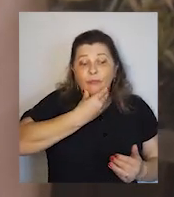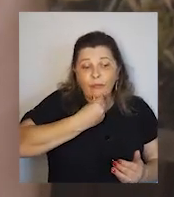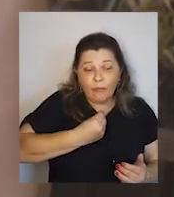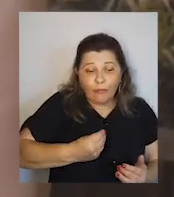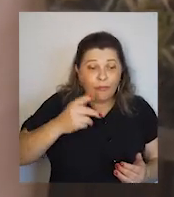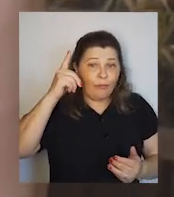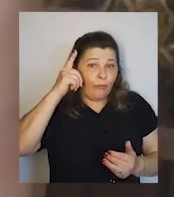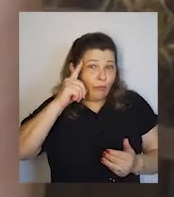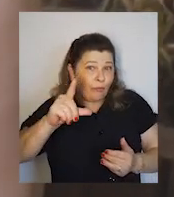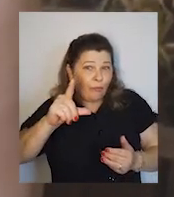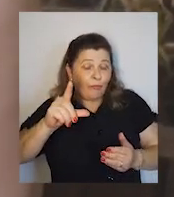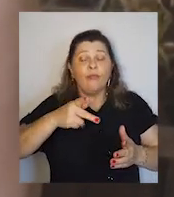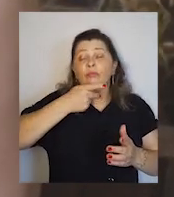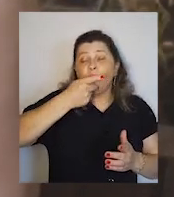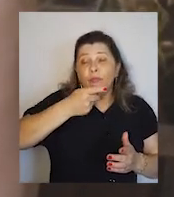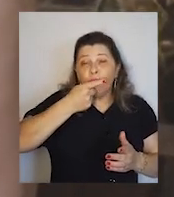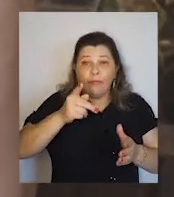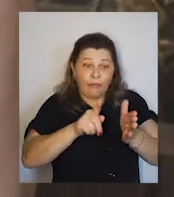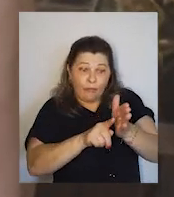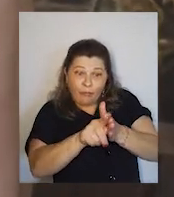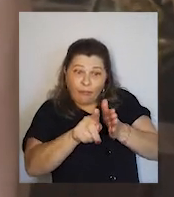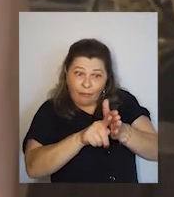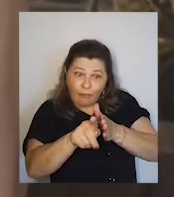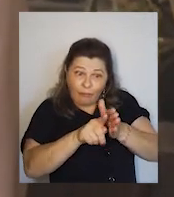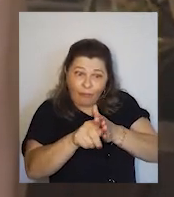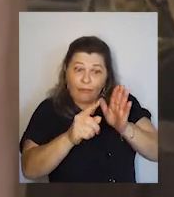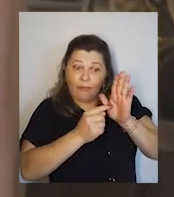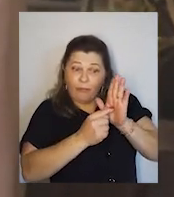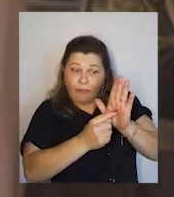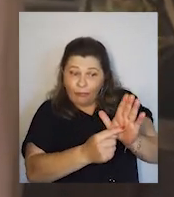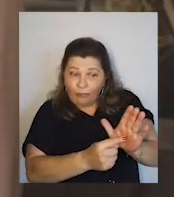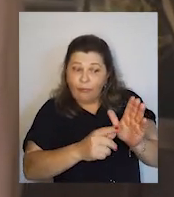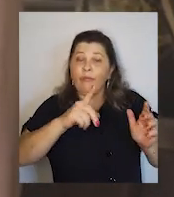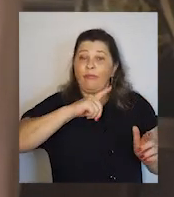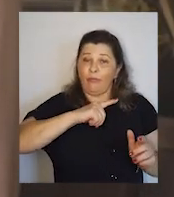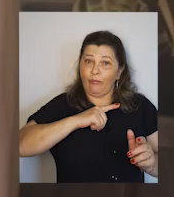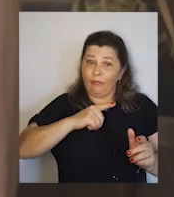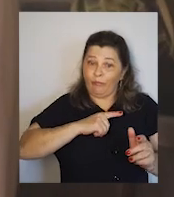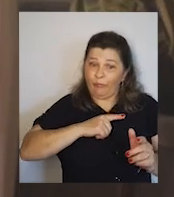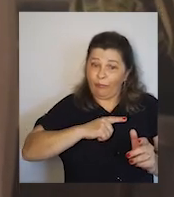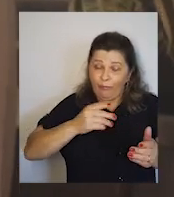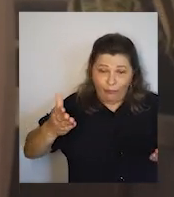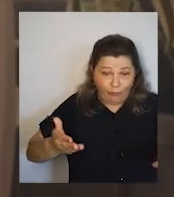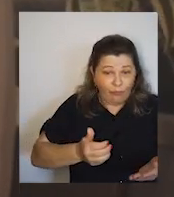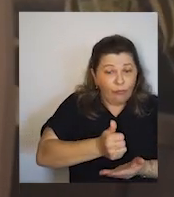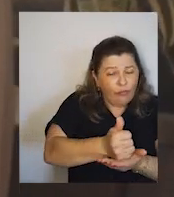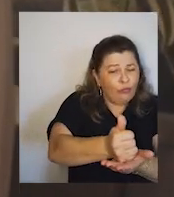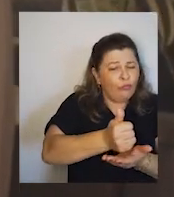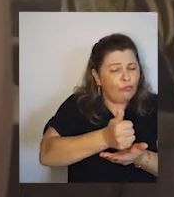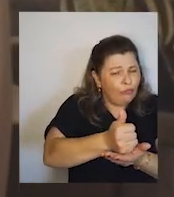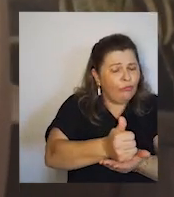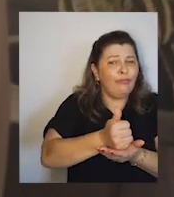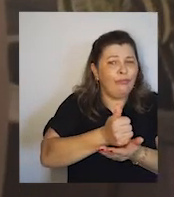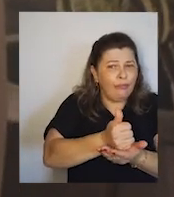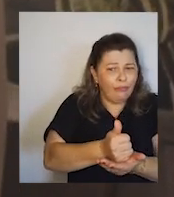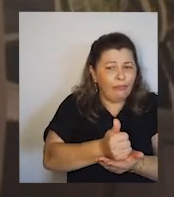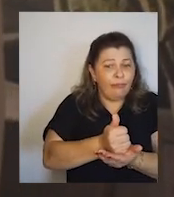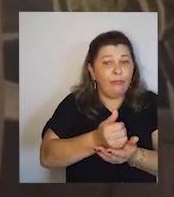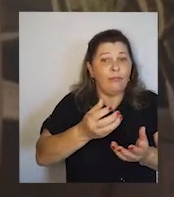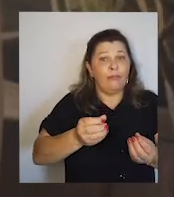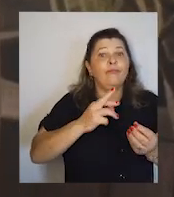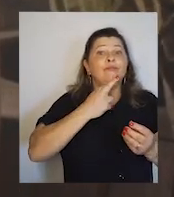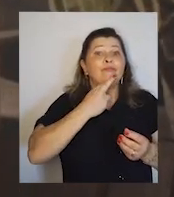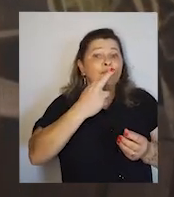eles conseguem compartilhar nas pesquisas é que existem investimentos que são imensuráveis do ponto de vista dos